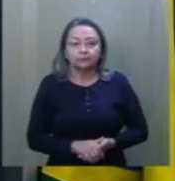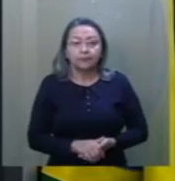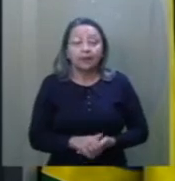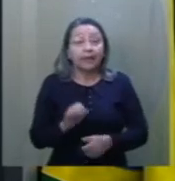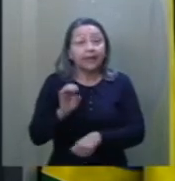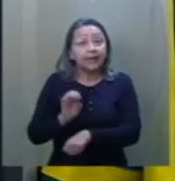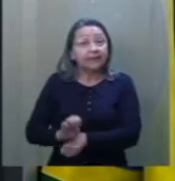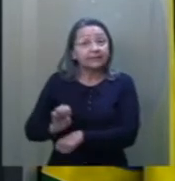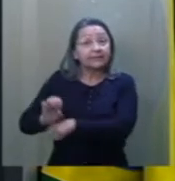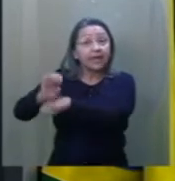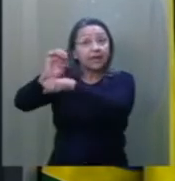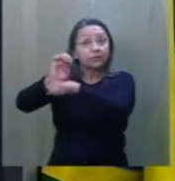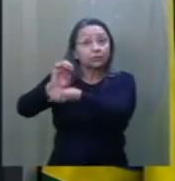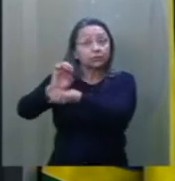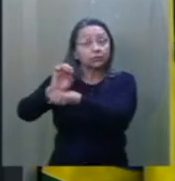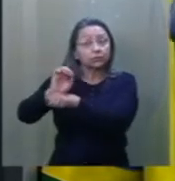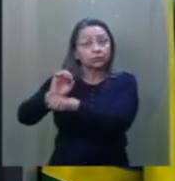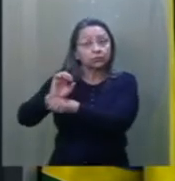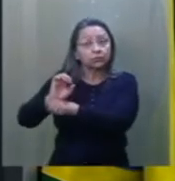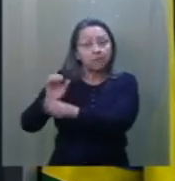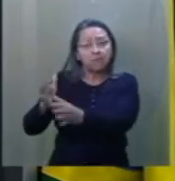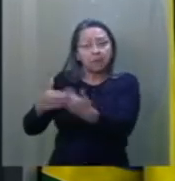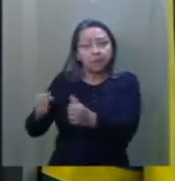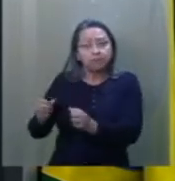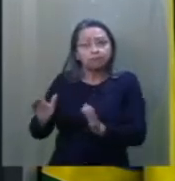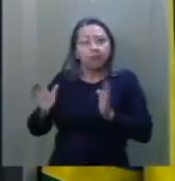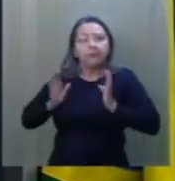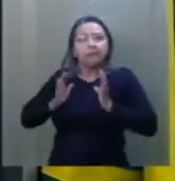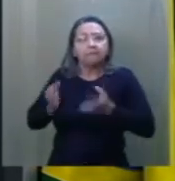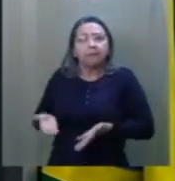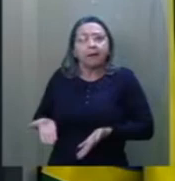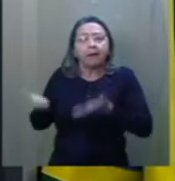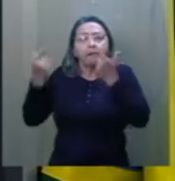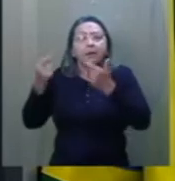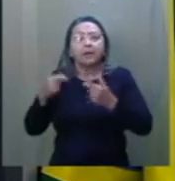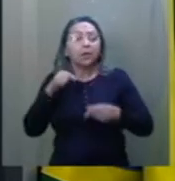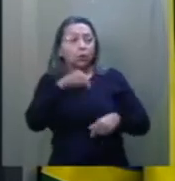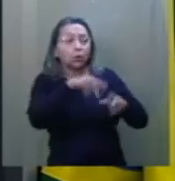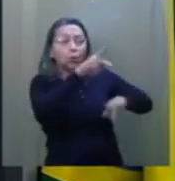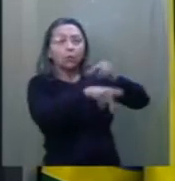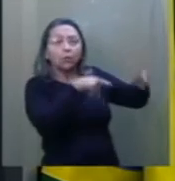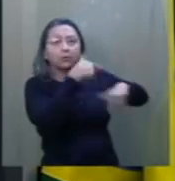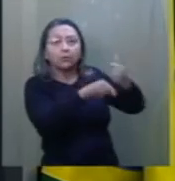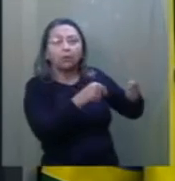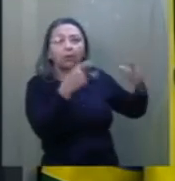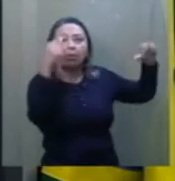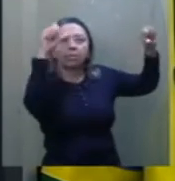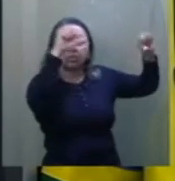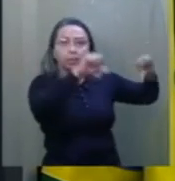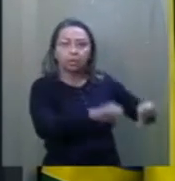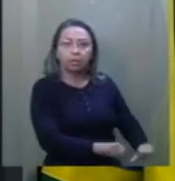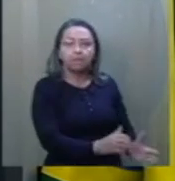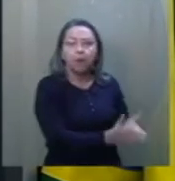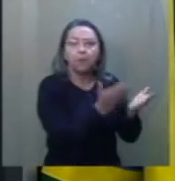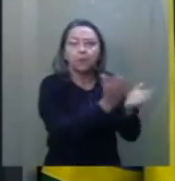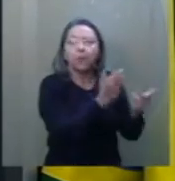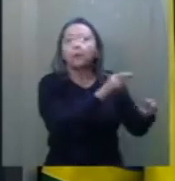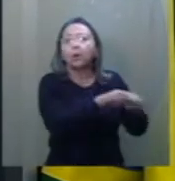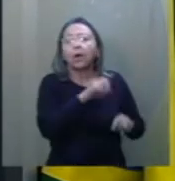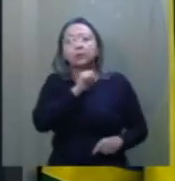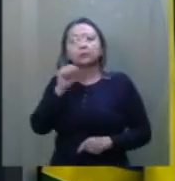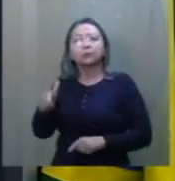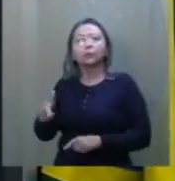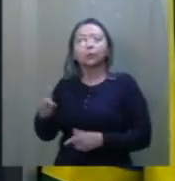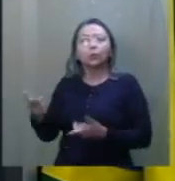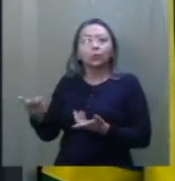Estados enriquecendo com a arrecadação pesada e o povo trabalhador empobrecendo em razão do custo de